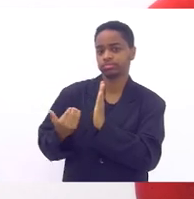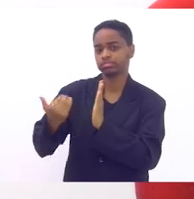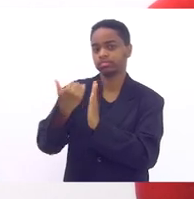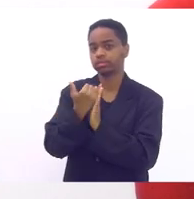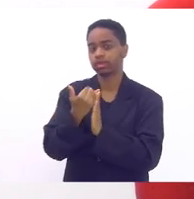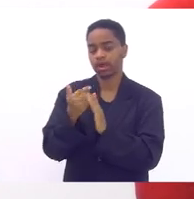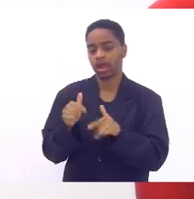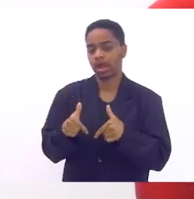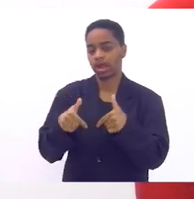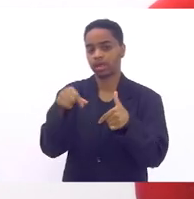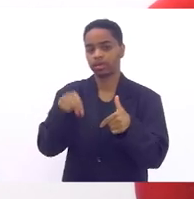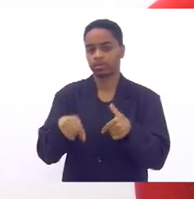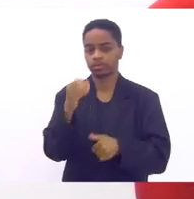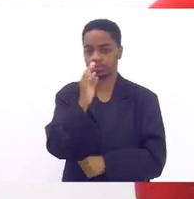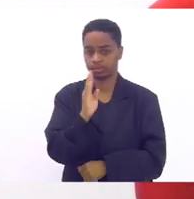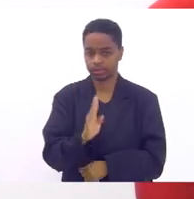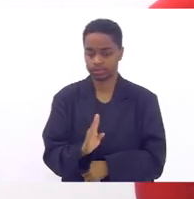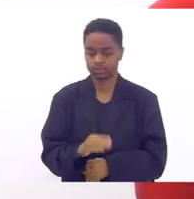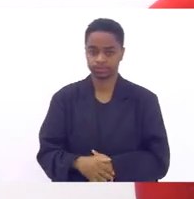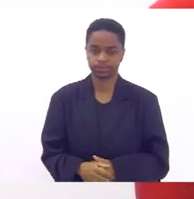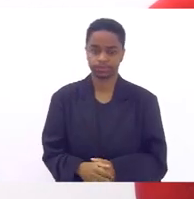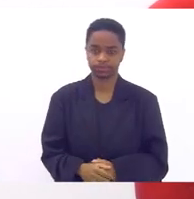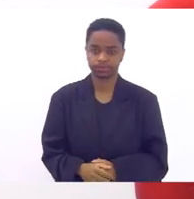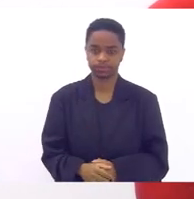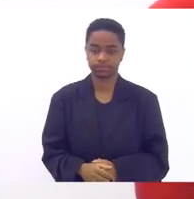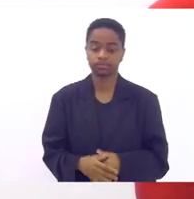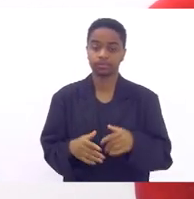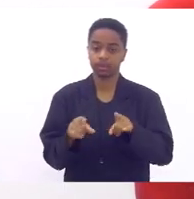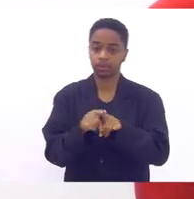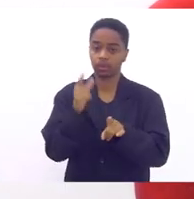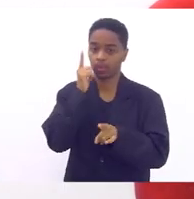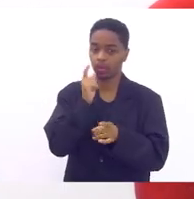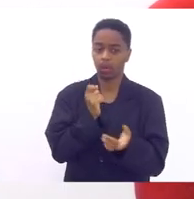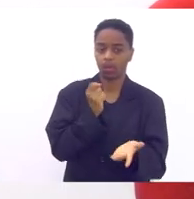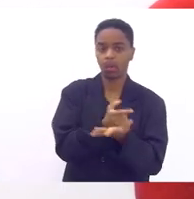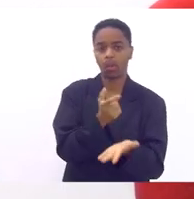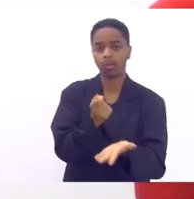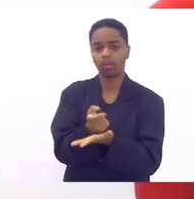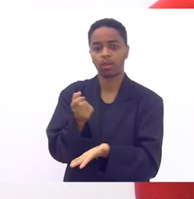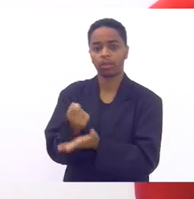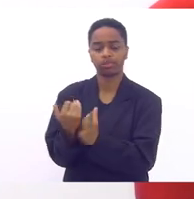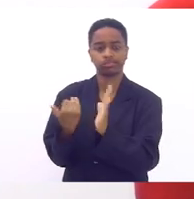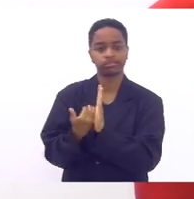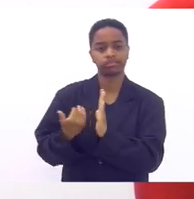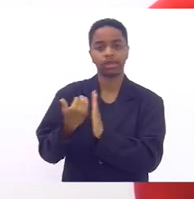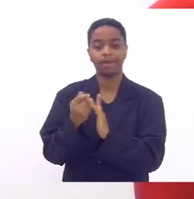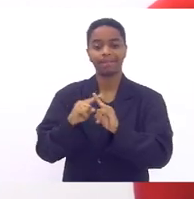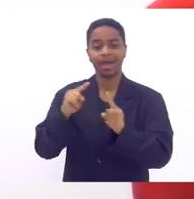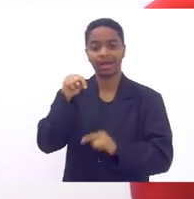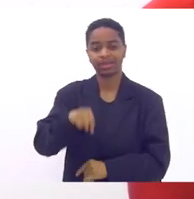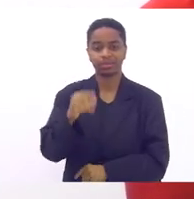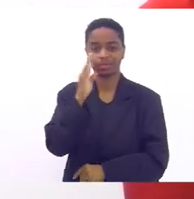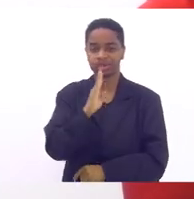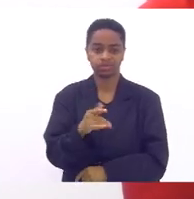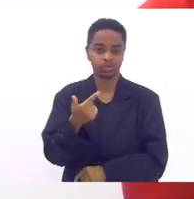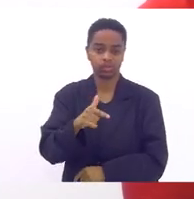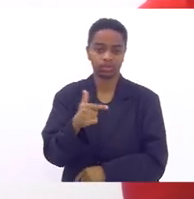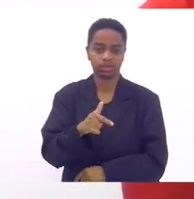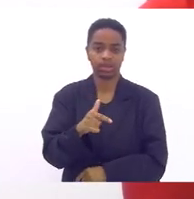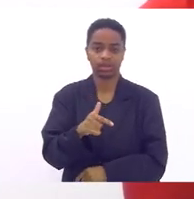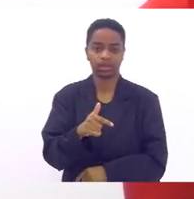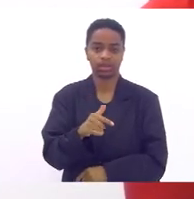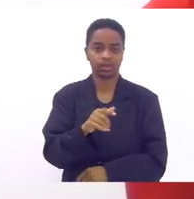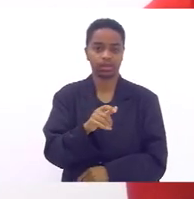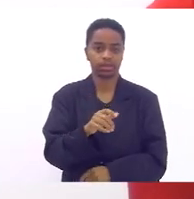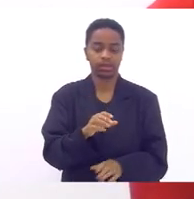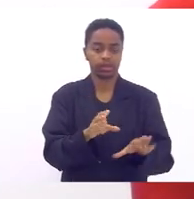operando aqui uma capac de capacidade de compra muito grande mas que não encontra no Brasil fornecedores adequados para suprir